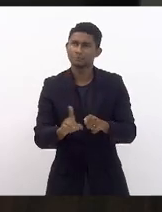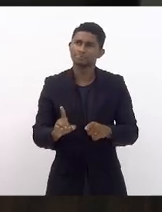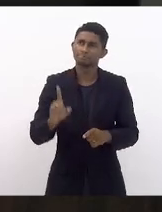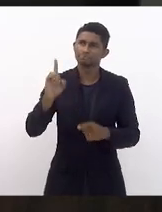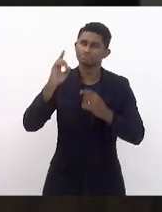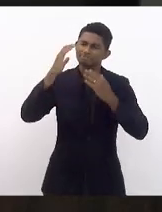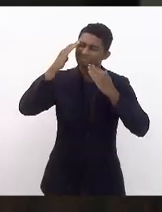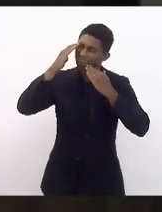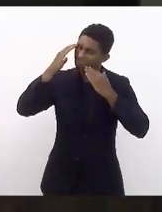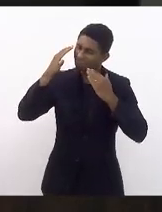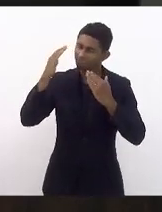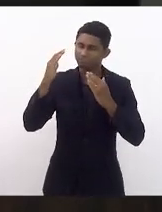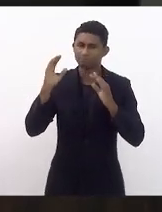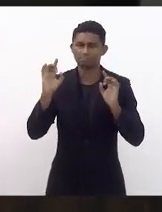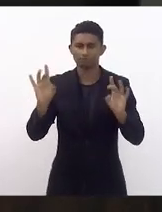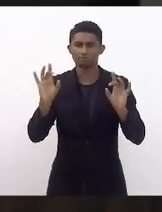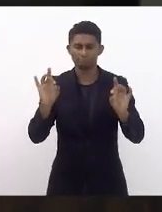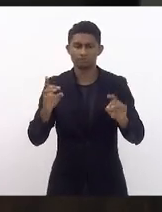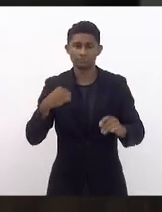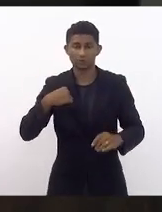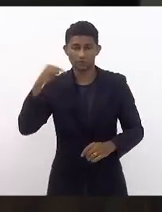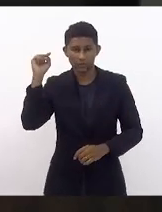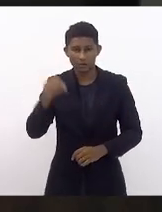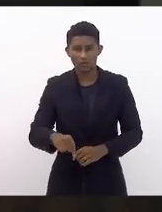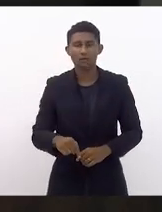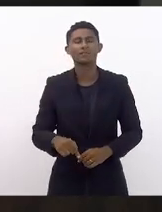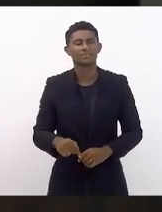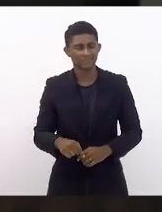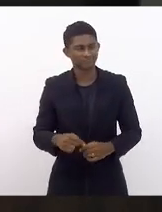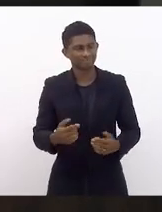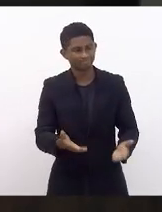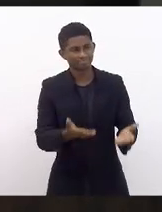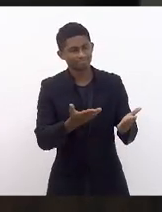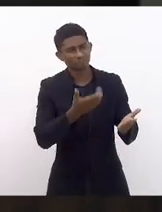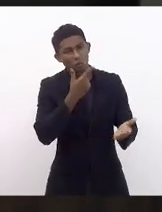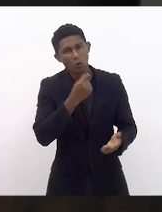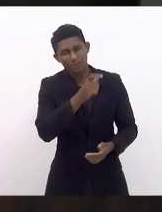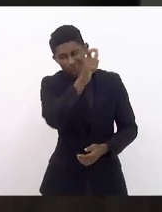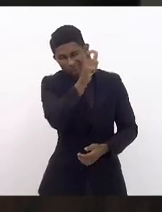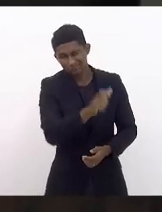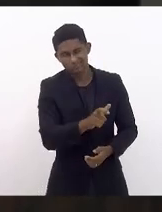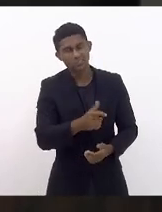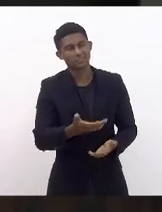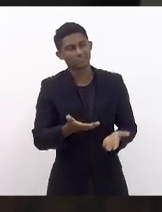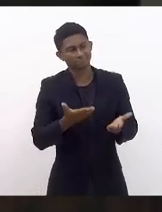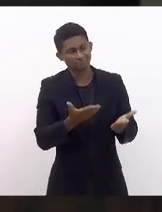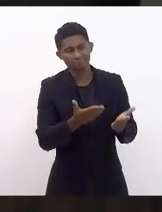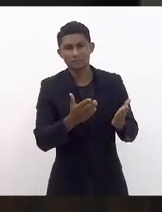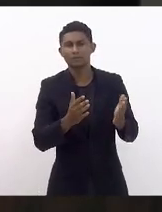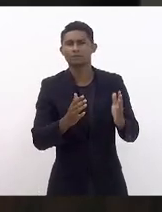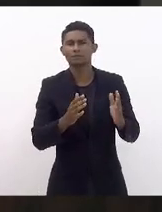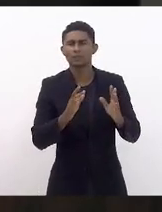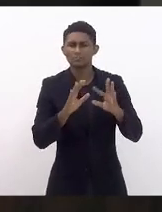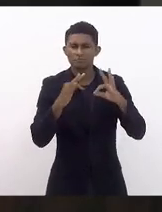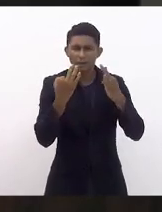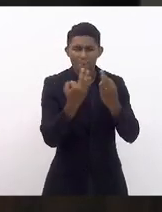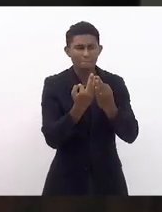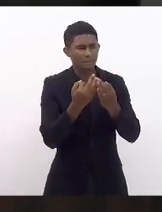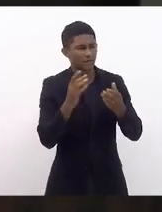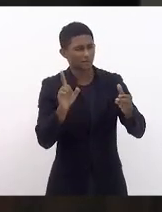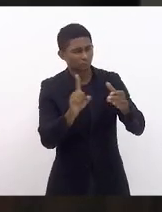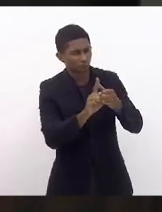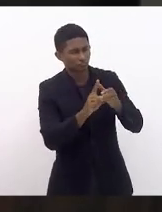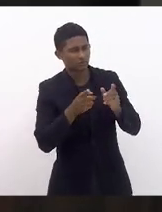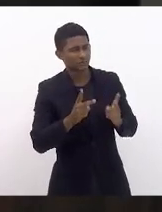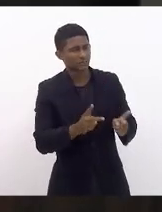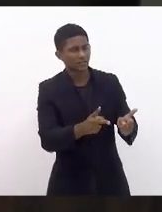por essa oportunidade de estar aqui hoje homenageando um homem tão honrado, um homem de família, um homem trabalhador,